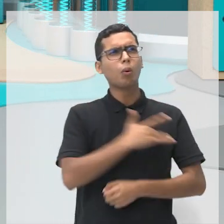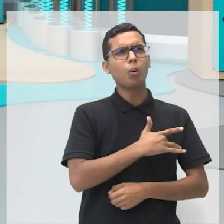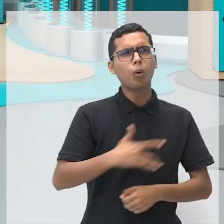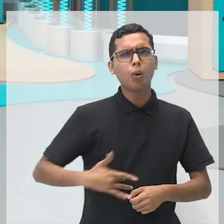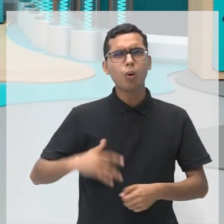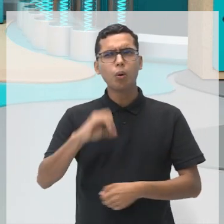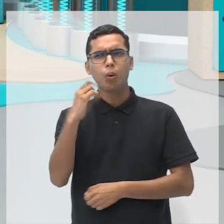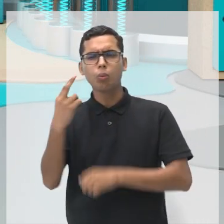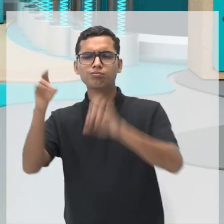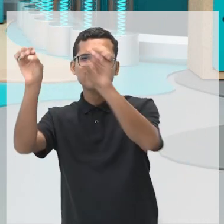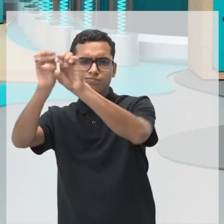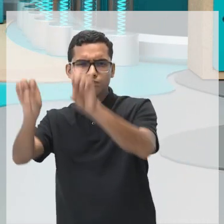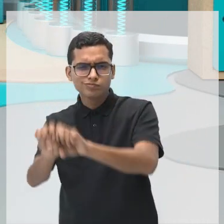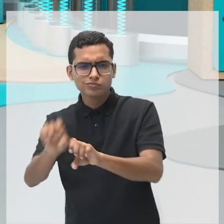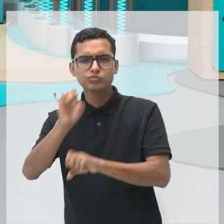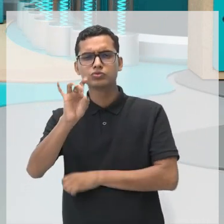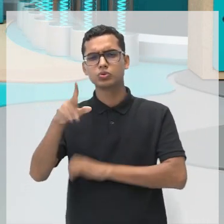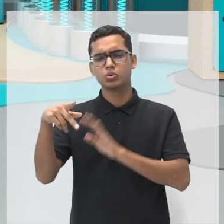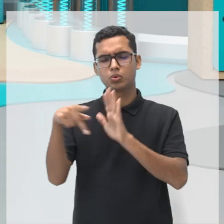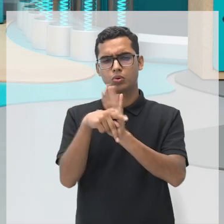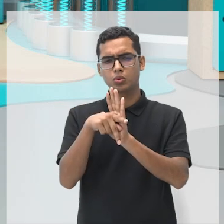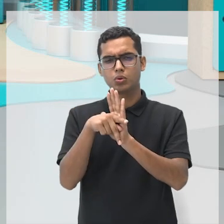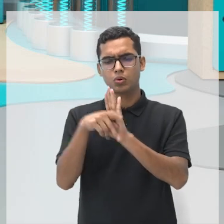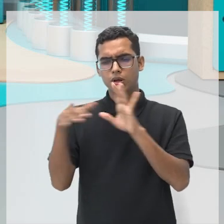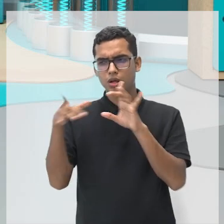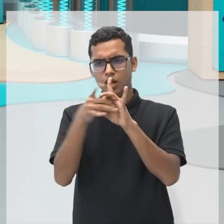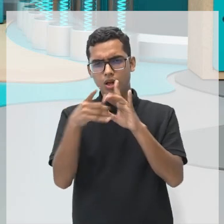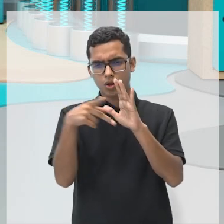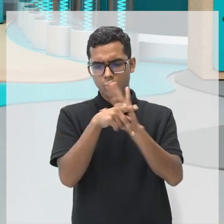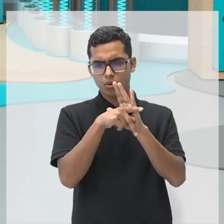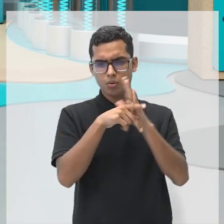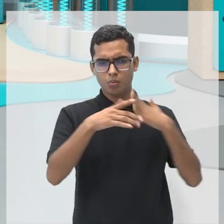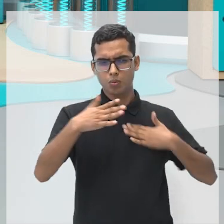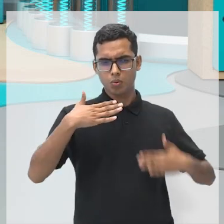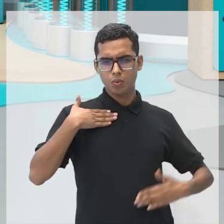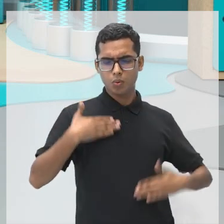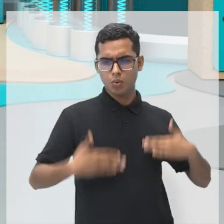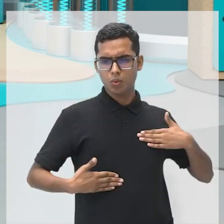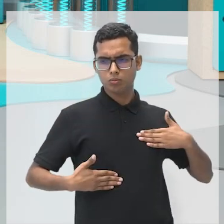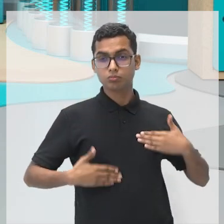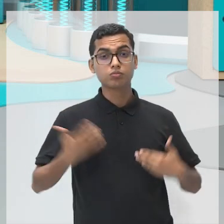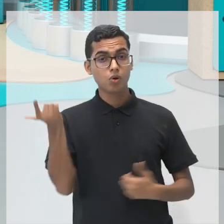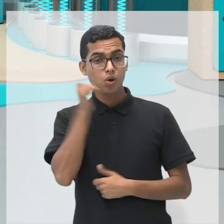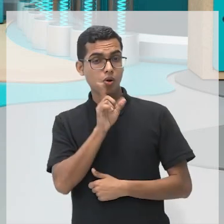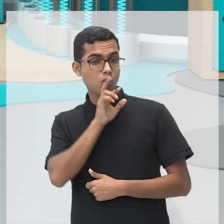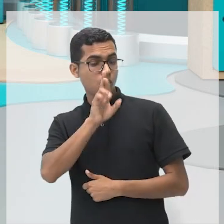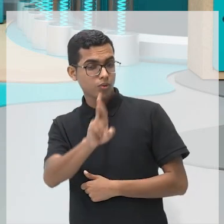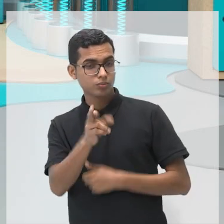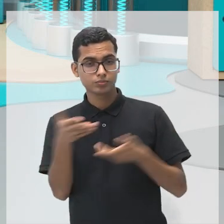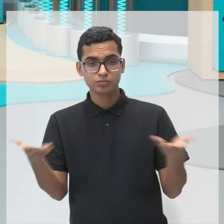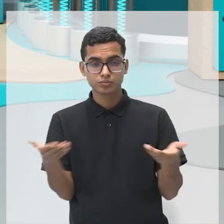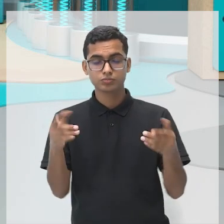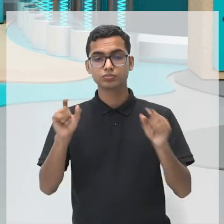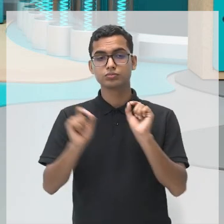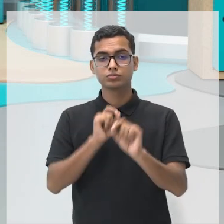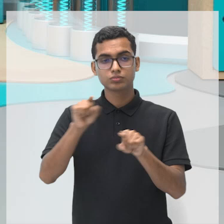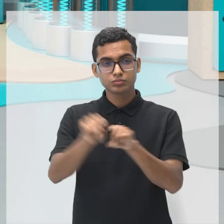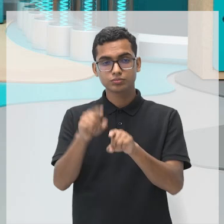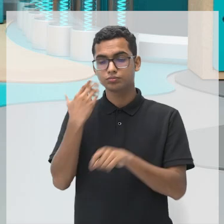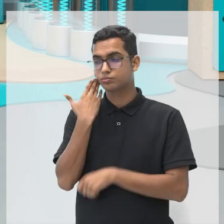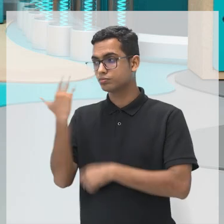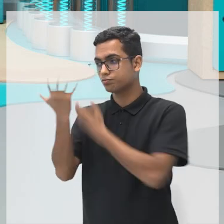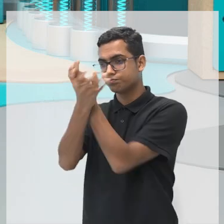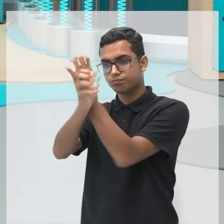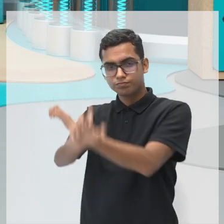uma estrutura, ele é só uma parte de um sistema. Para a gente responder essa dúvida, olha só, o osso, ele